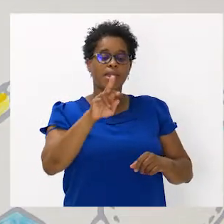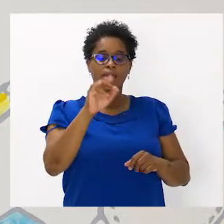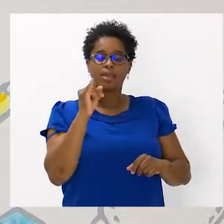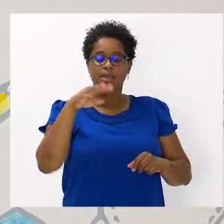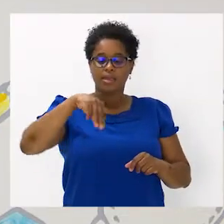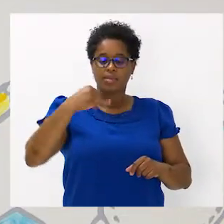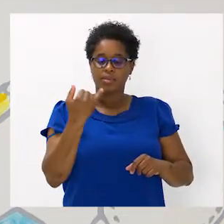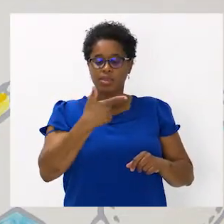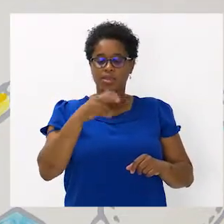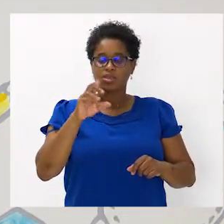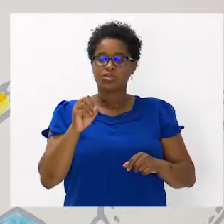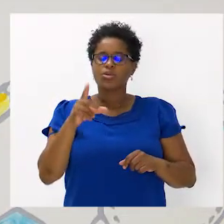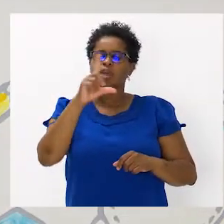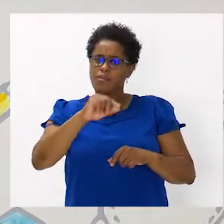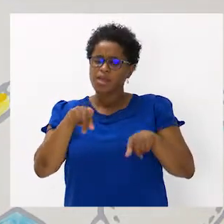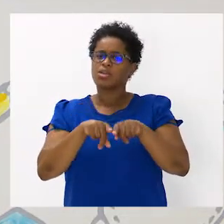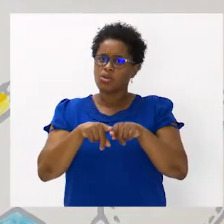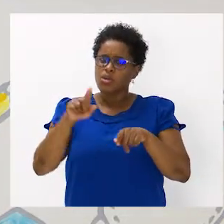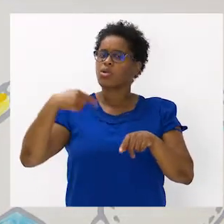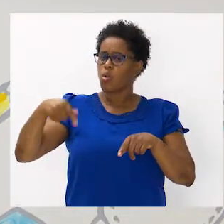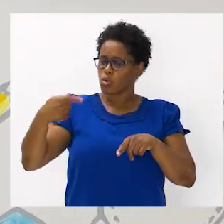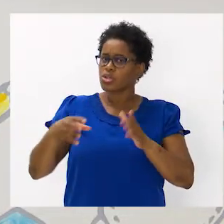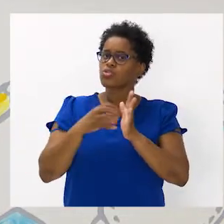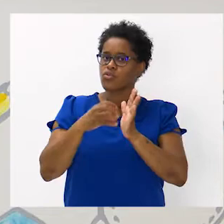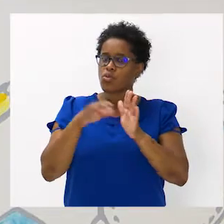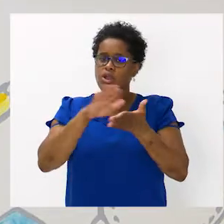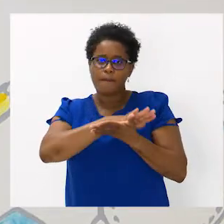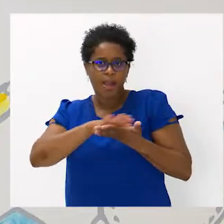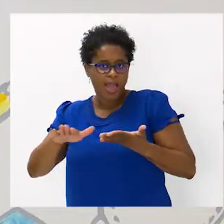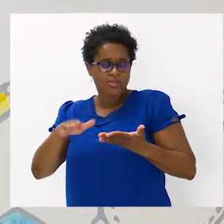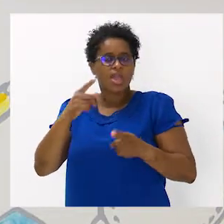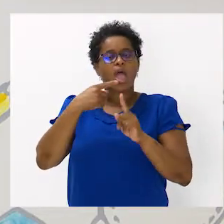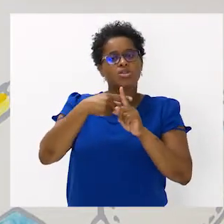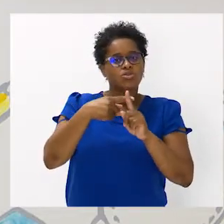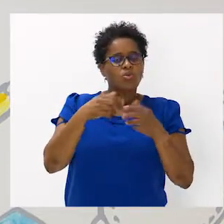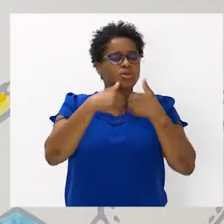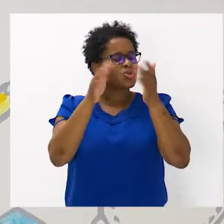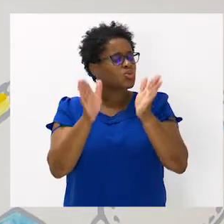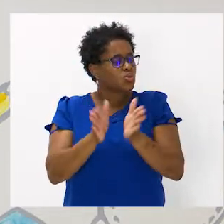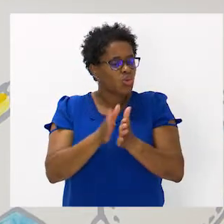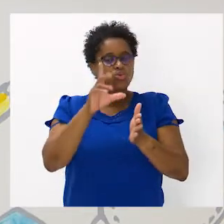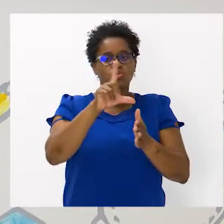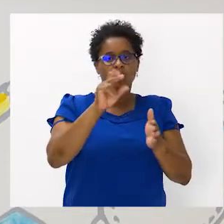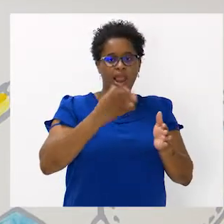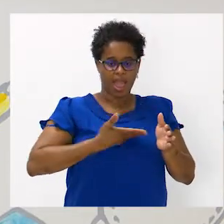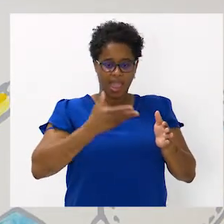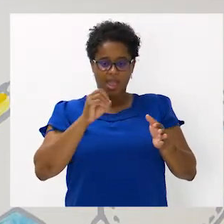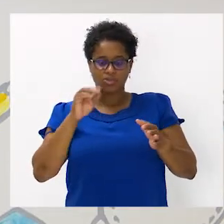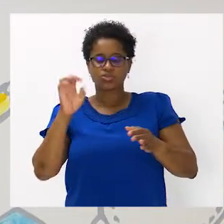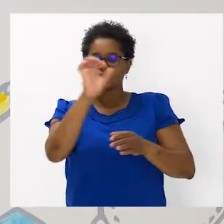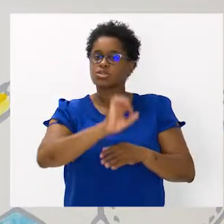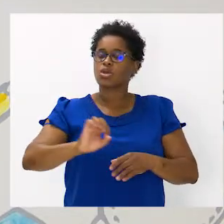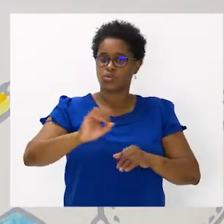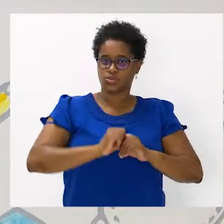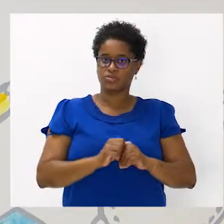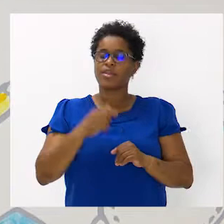Perímetro. Perímetro, também assim como as outras figuras planas, é a soma de todos os seus lados, não é? Seu